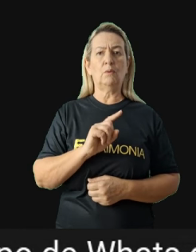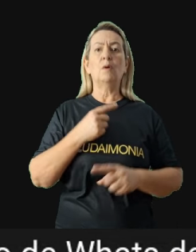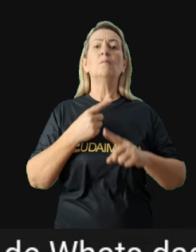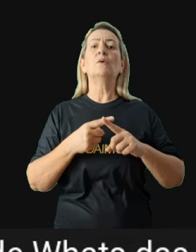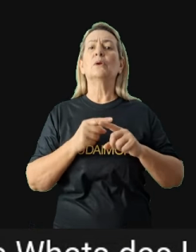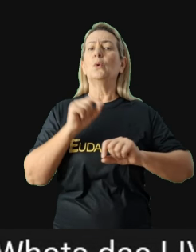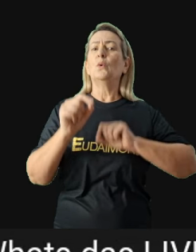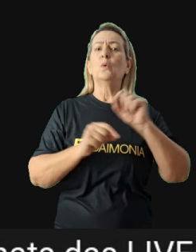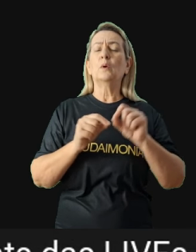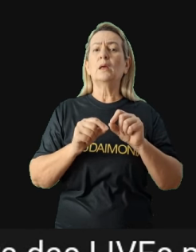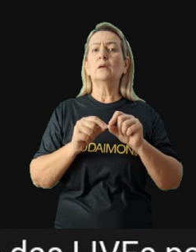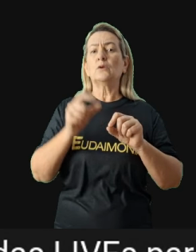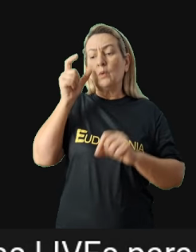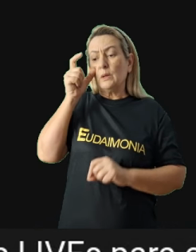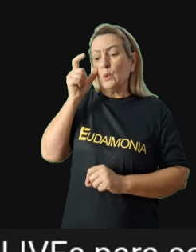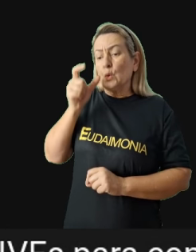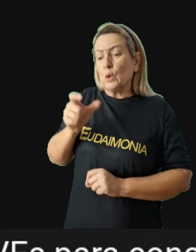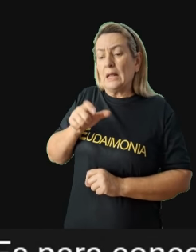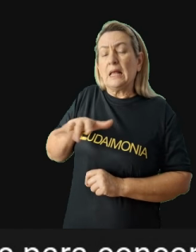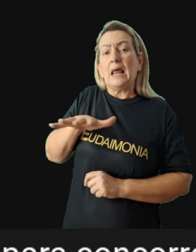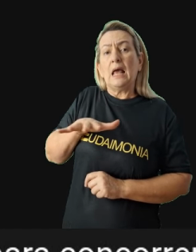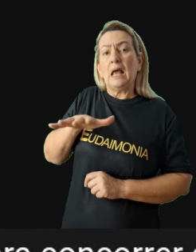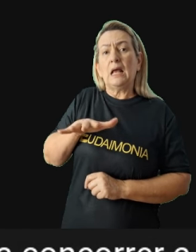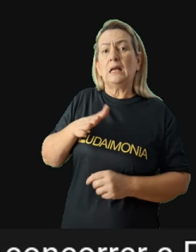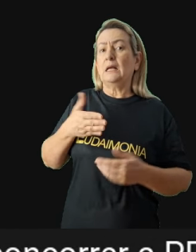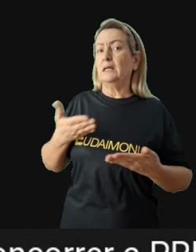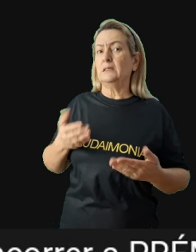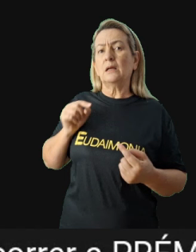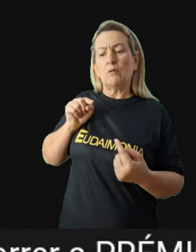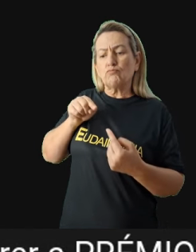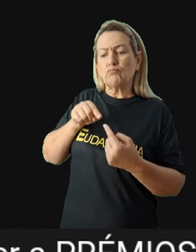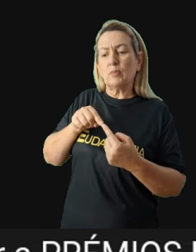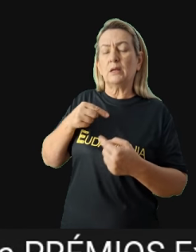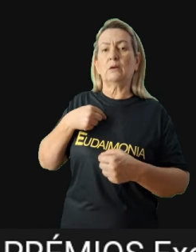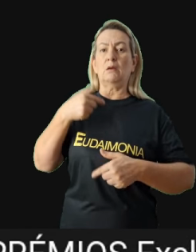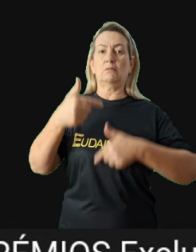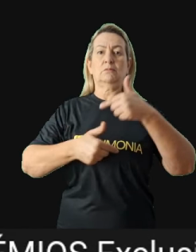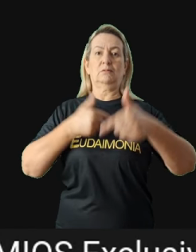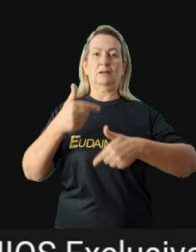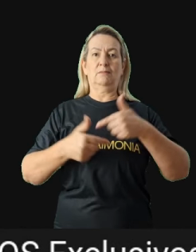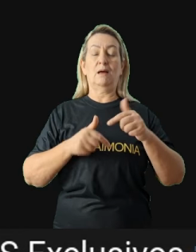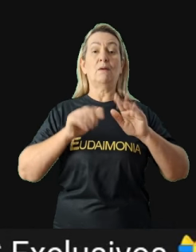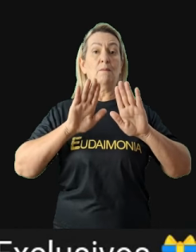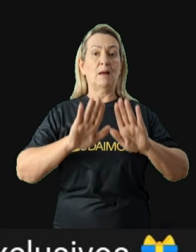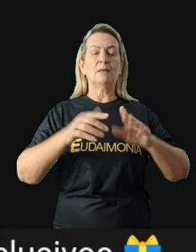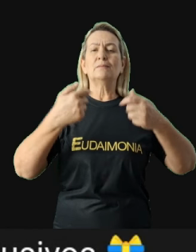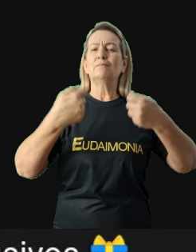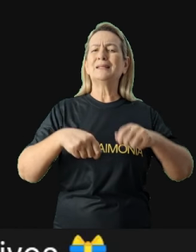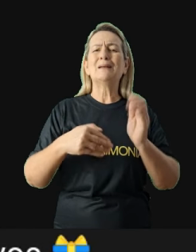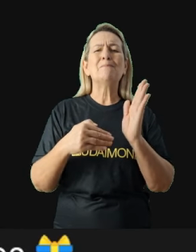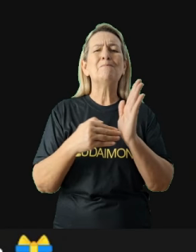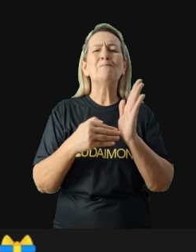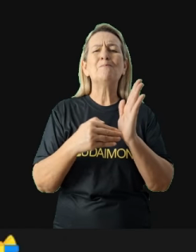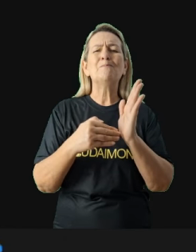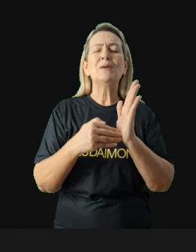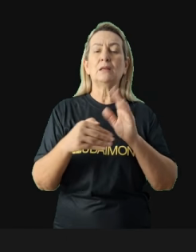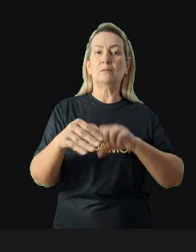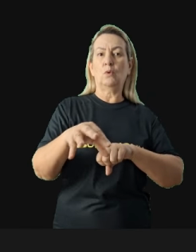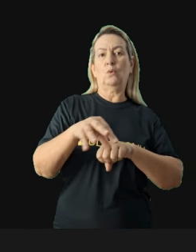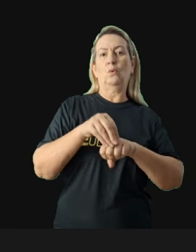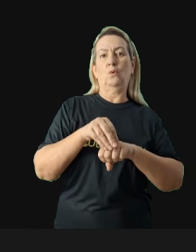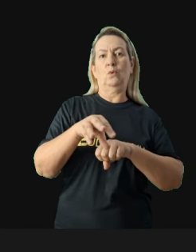aprofundada. Não, claro que não. Talvez naquilo que mais te interessa, nas áreas que mais são afins com o que você trabalha, mas